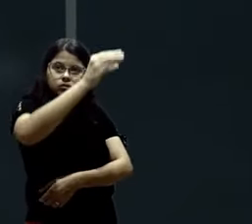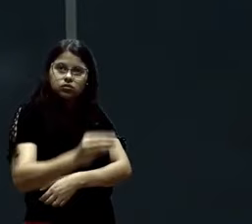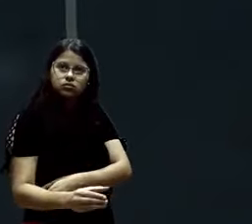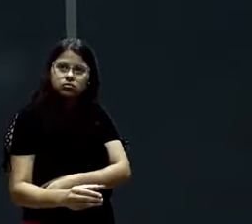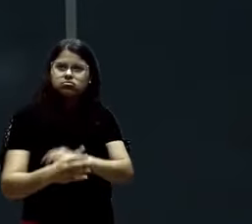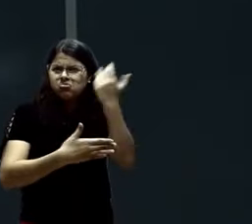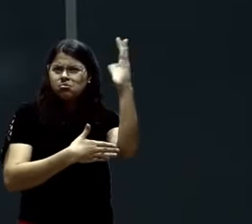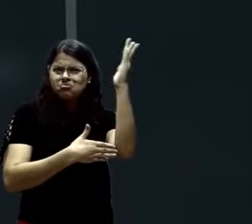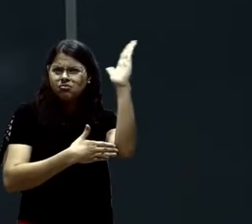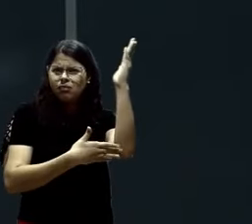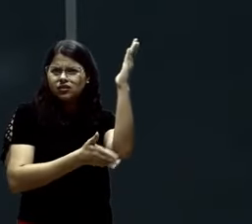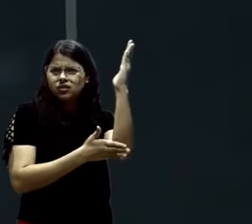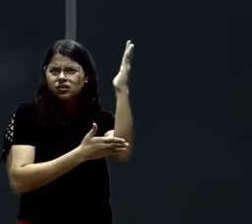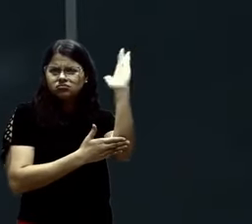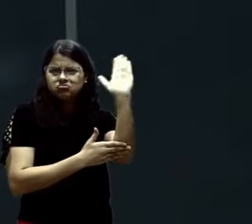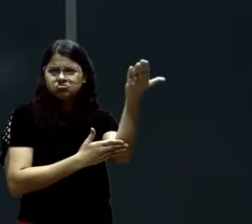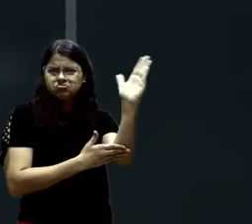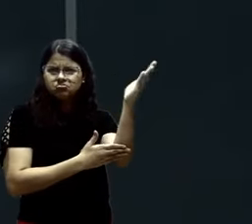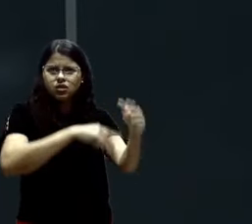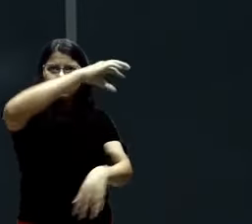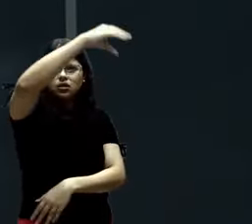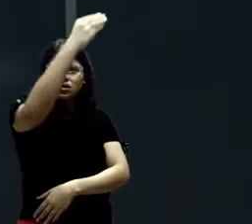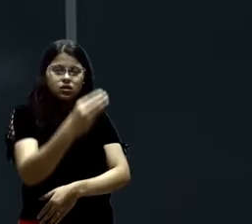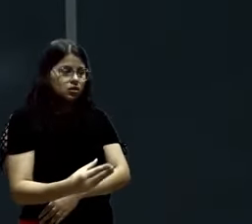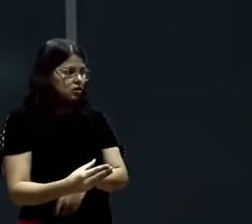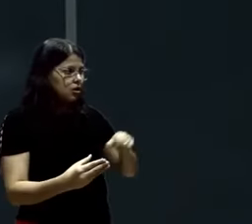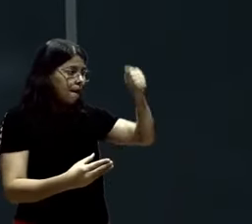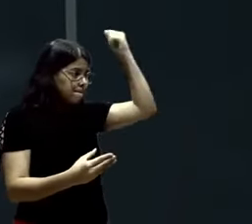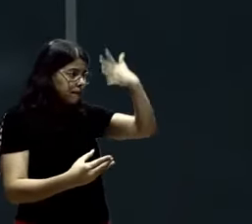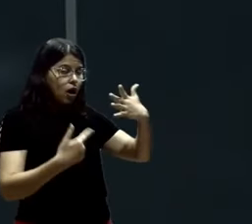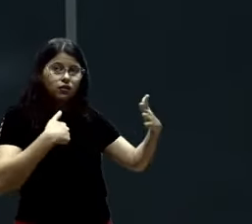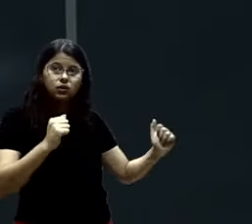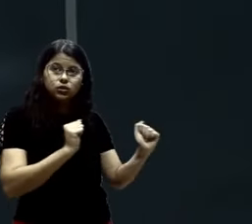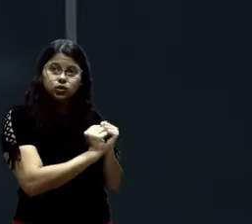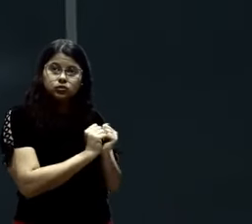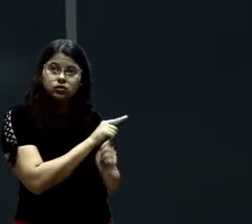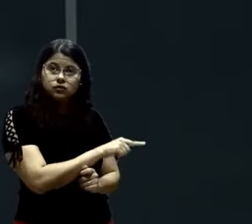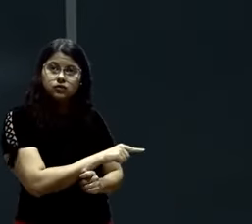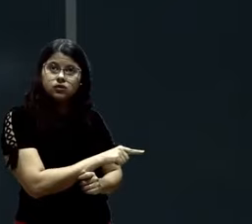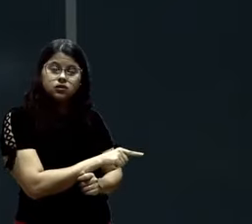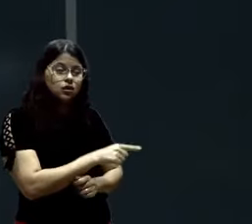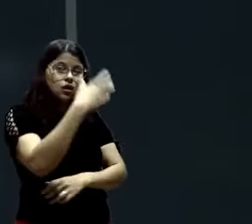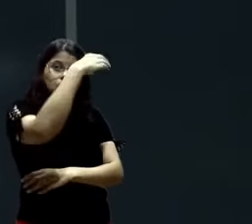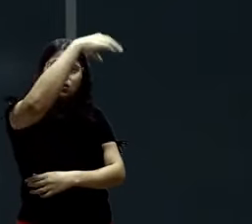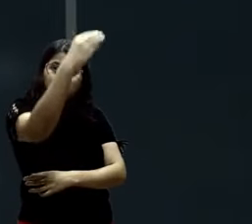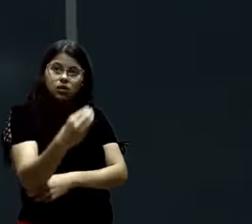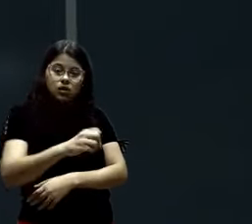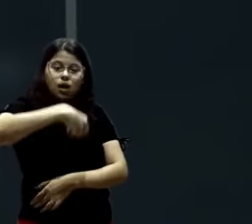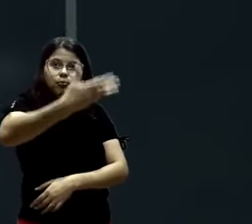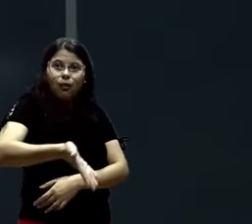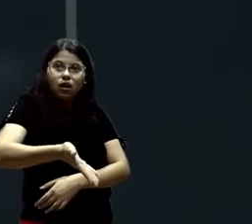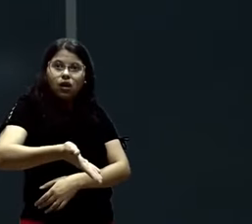pedaço de pau. Para você acreditar que eu sou com você, Moisés, Pega esse pedaço de pau, joga no